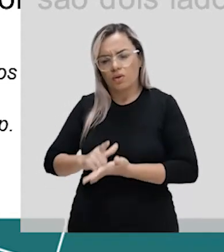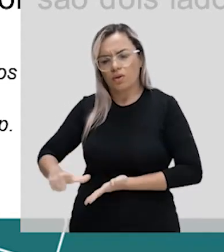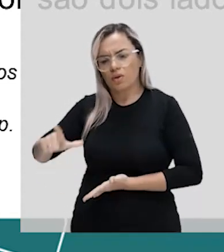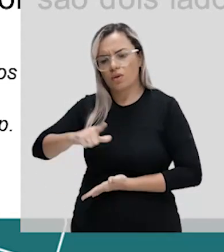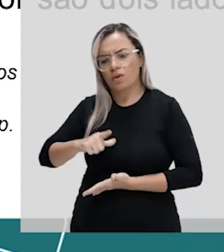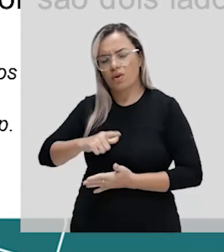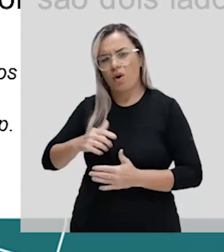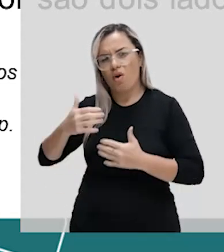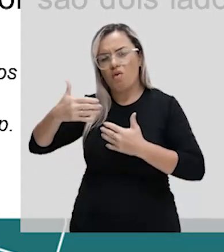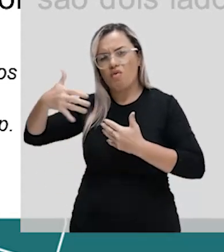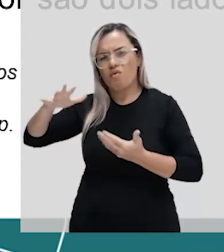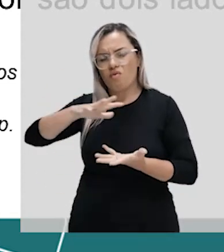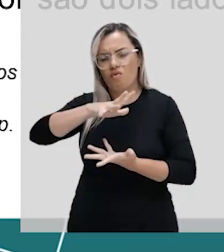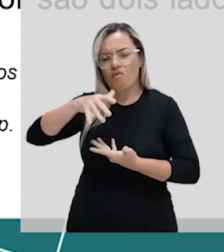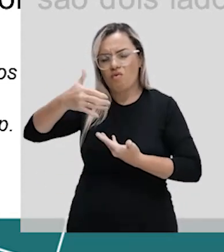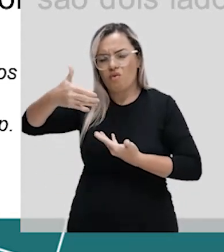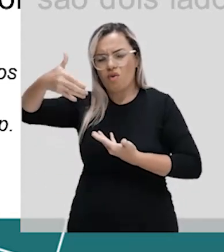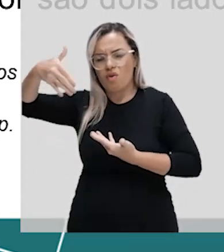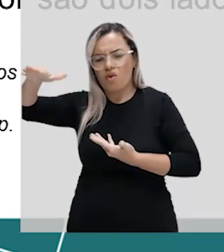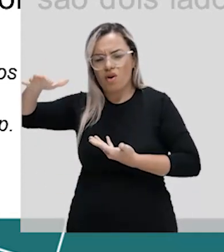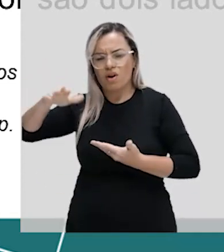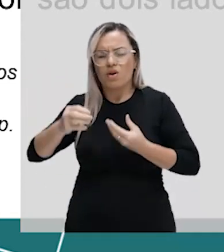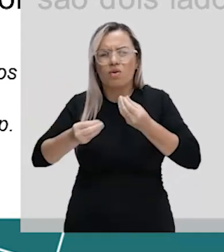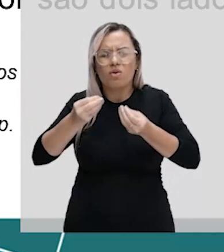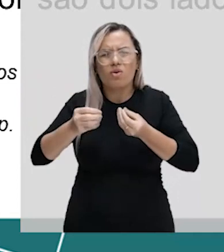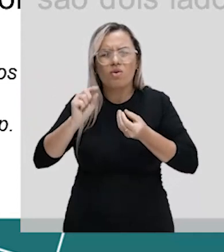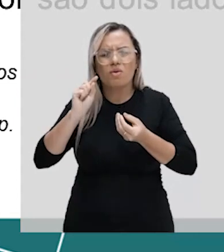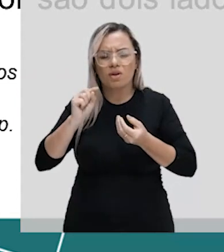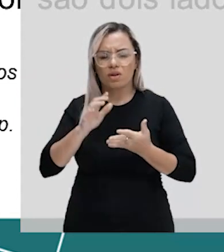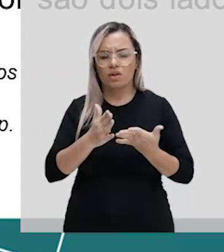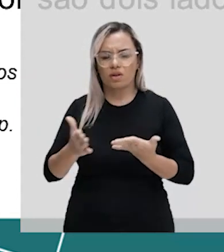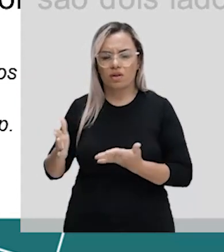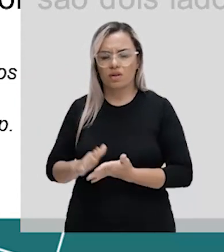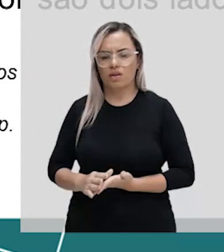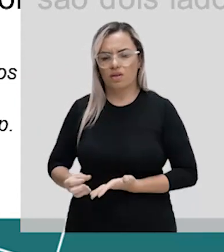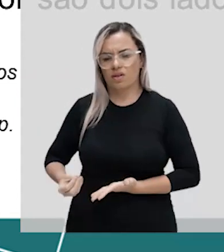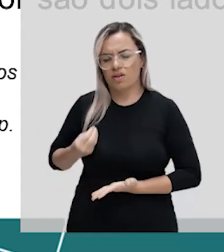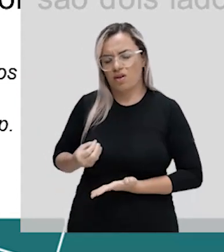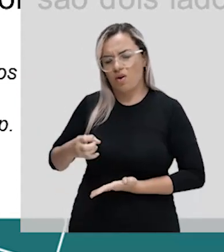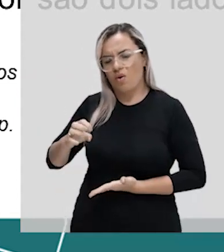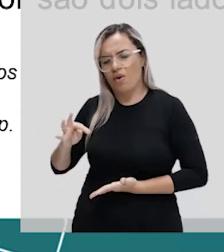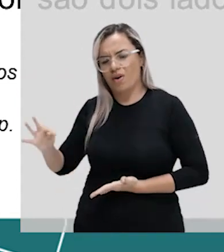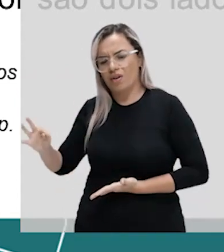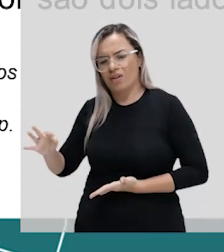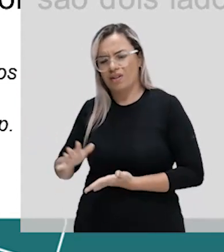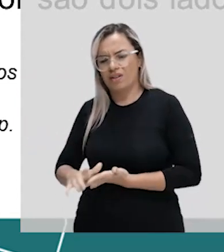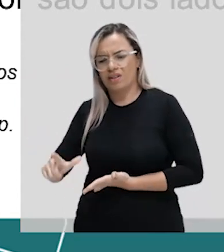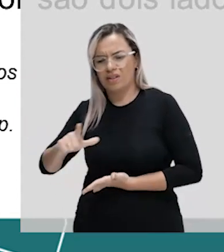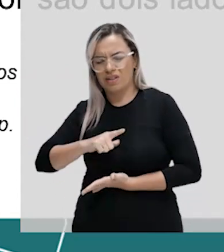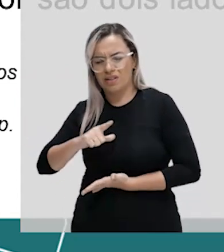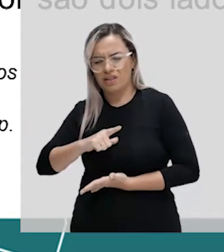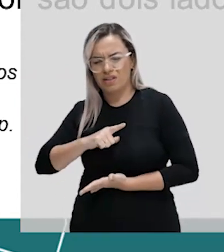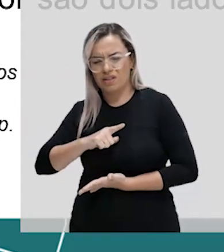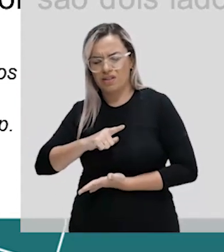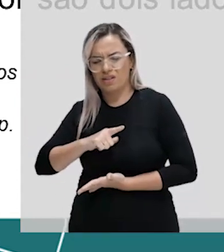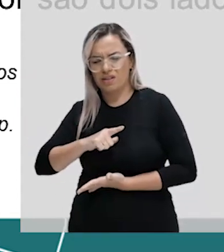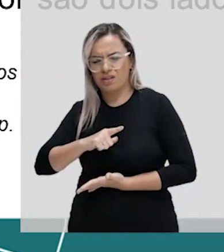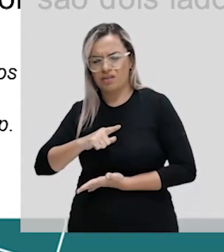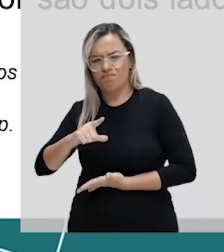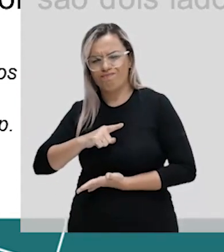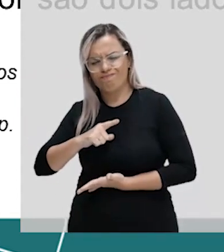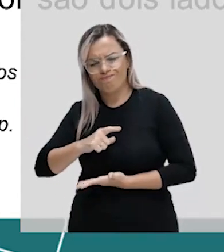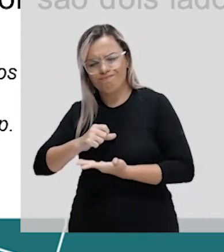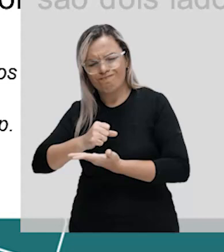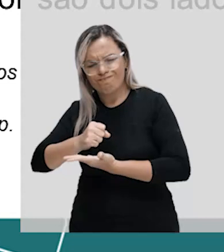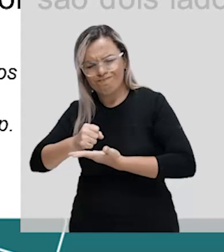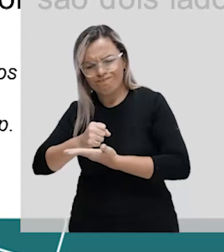vida fora da Terra. Como seria? Será a vida extraterrestre, se existir,